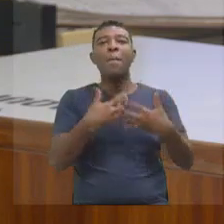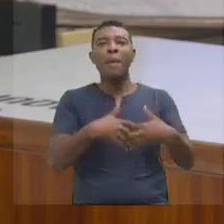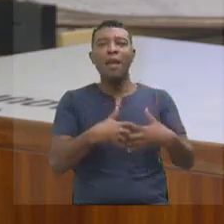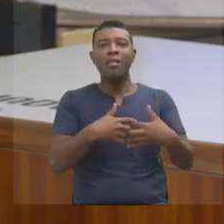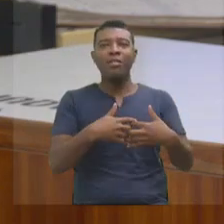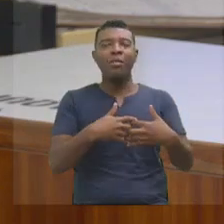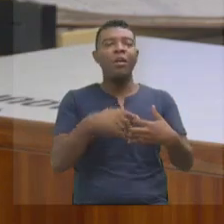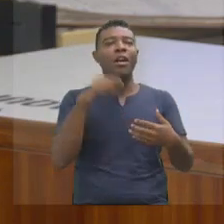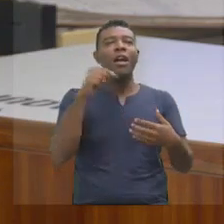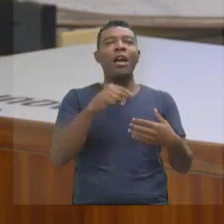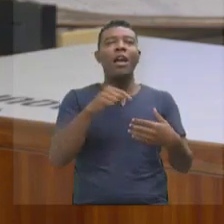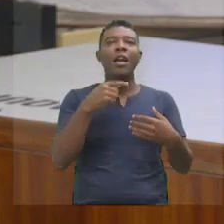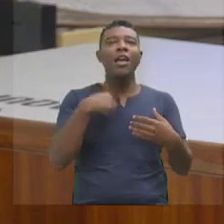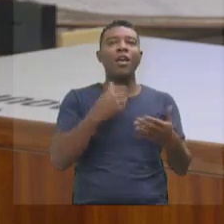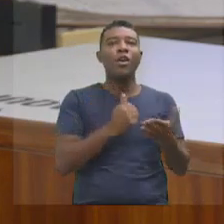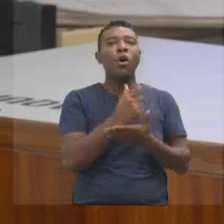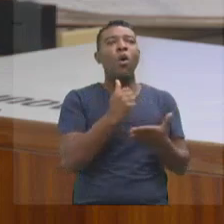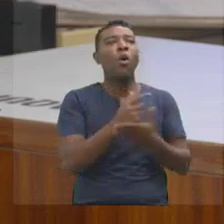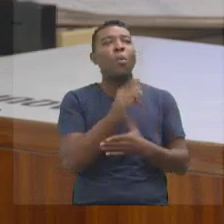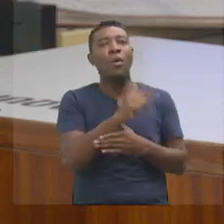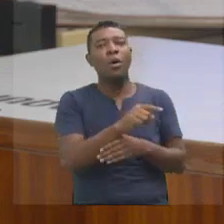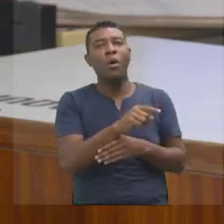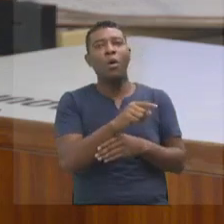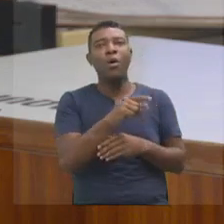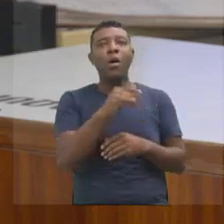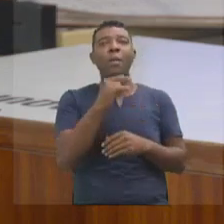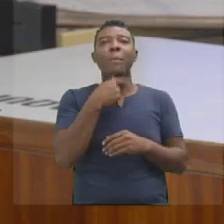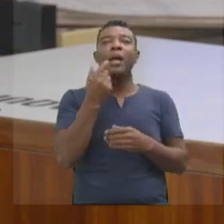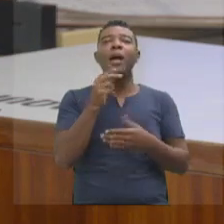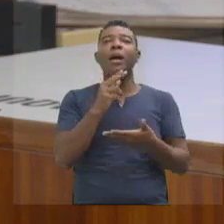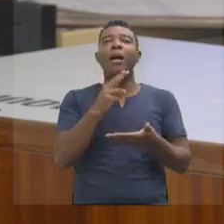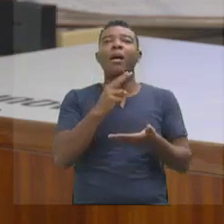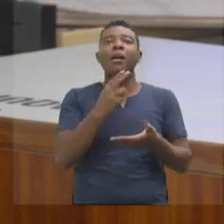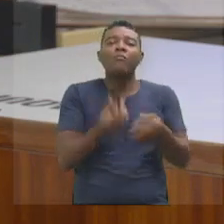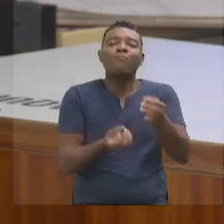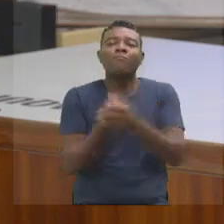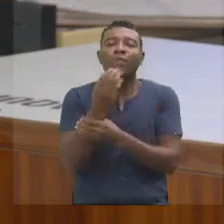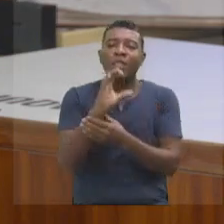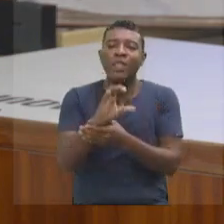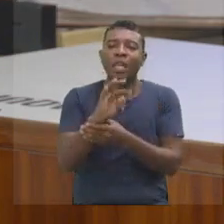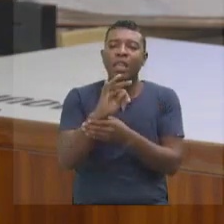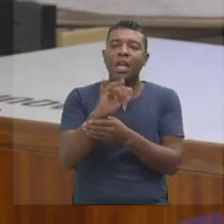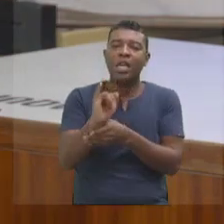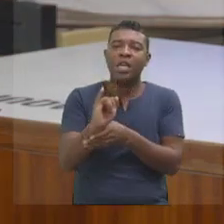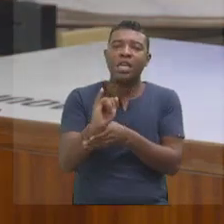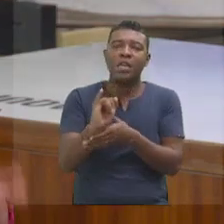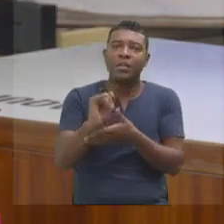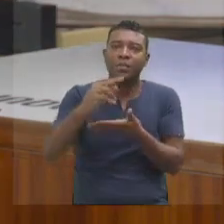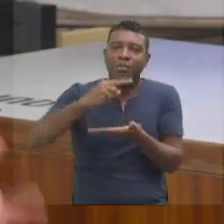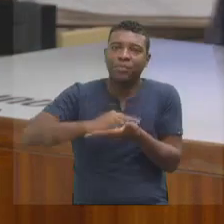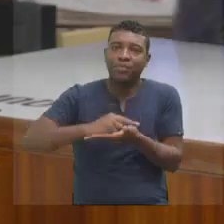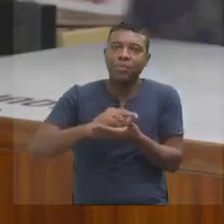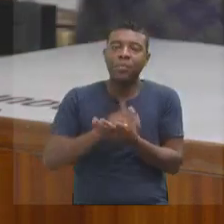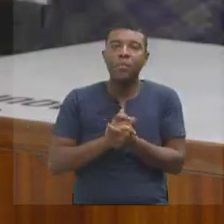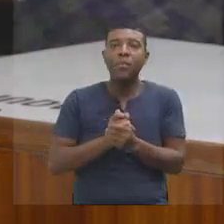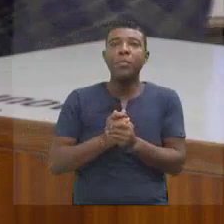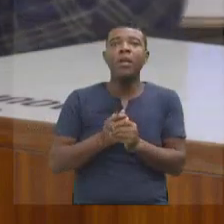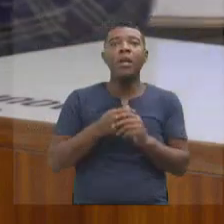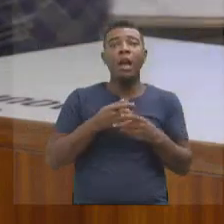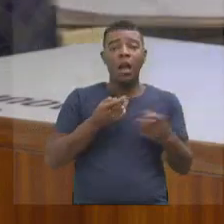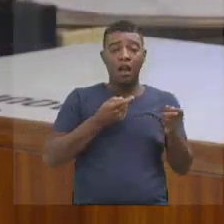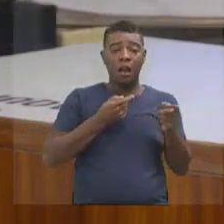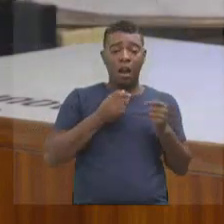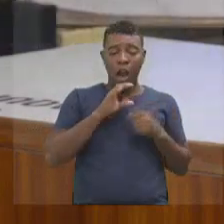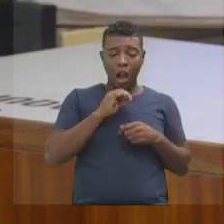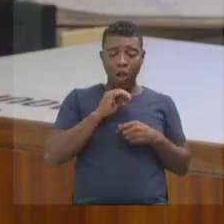durante a pandemia para instalação de CDI a gente sabe que é Controladoria inclusive fez alguns questionamentos a